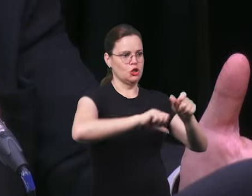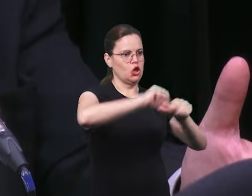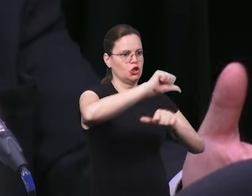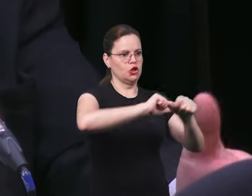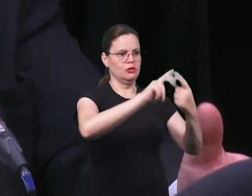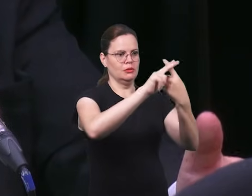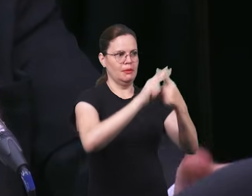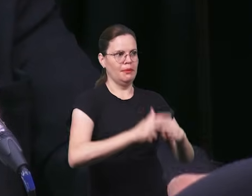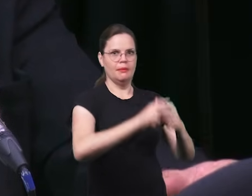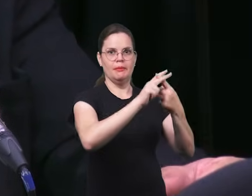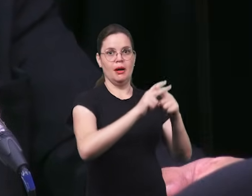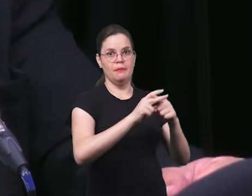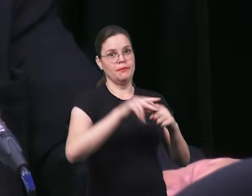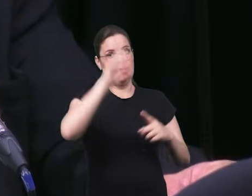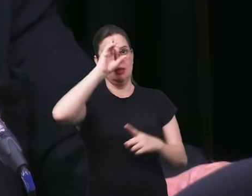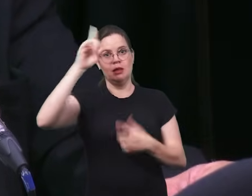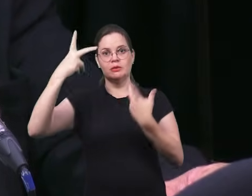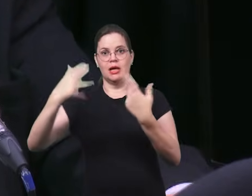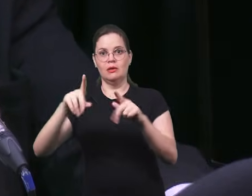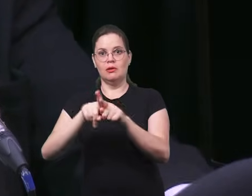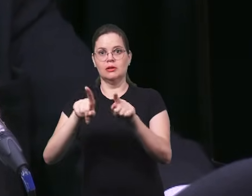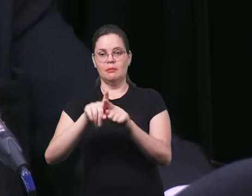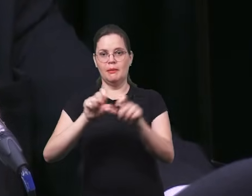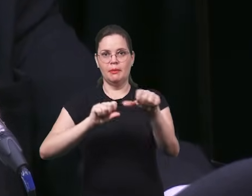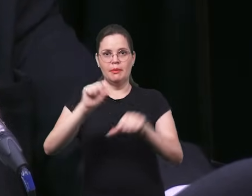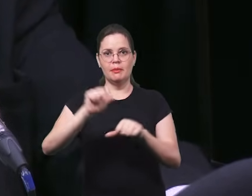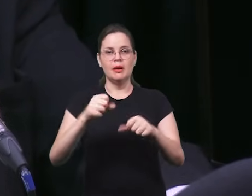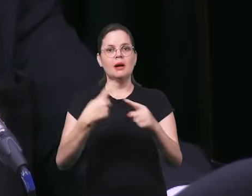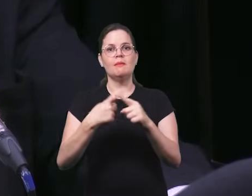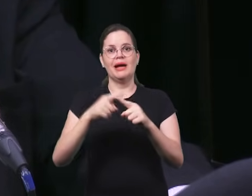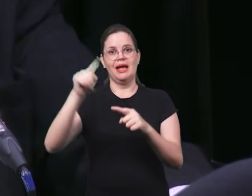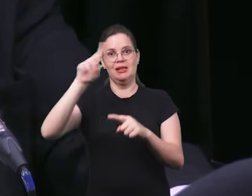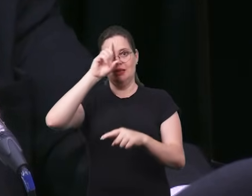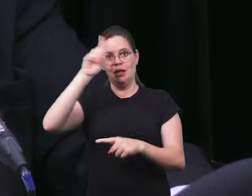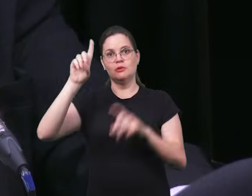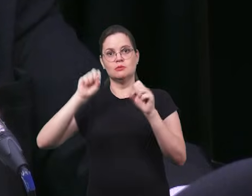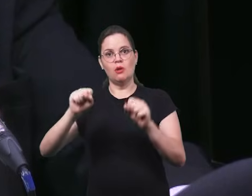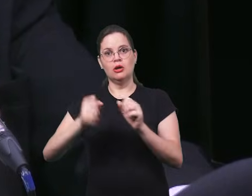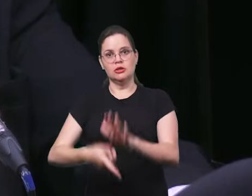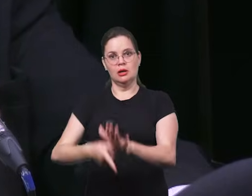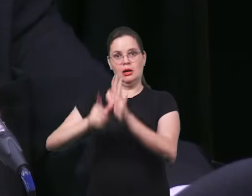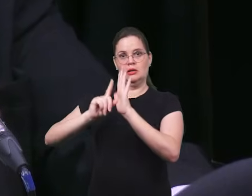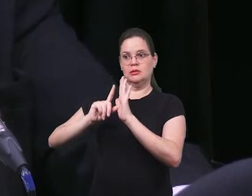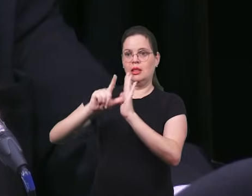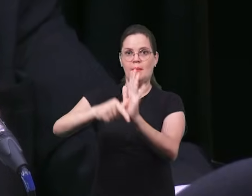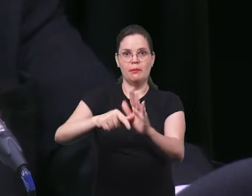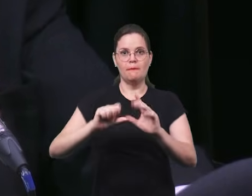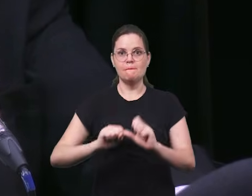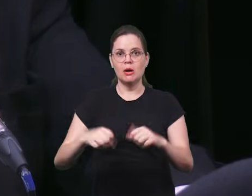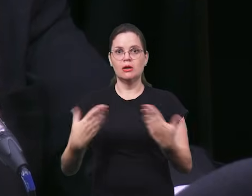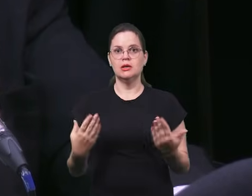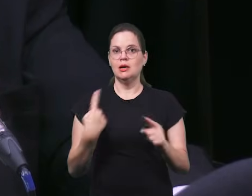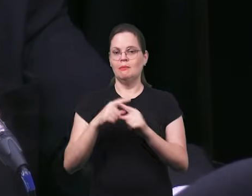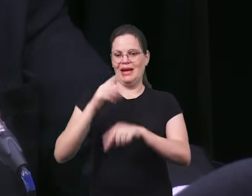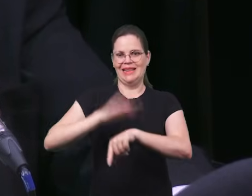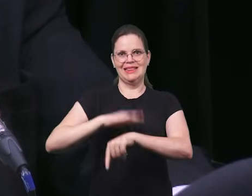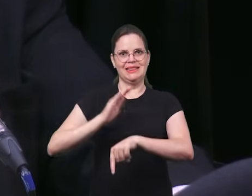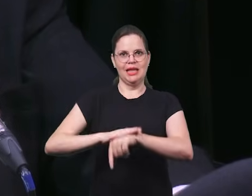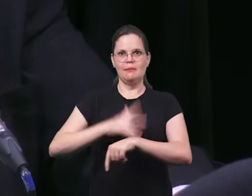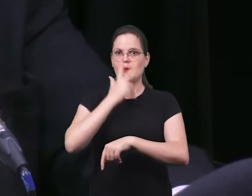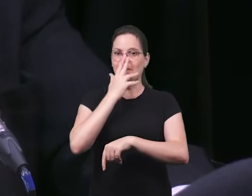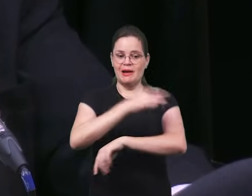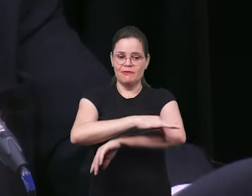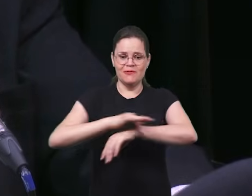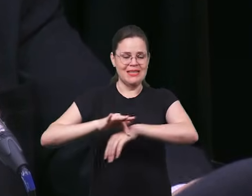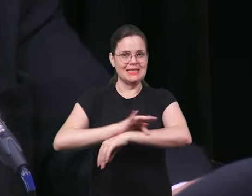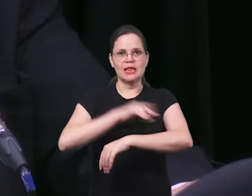trás. Certo. Fisicamente é impossível. Fisicamente o tempo só corre para frente. É uma flecha que foi atirada para frente e vai continuar